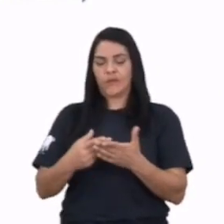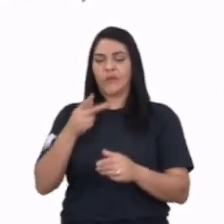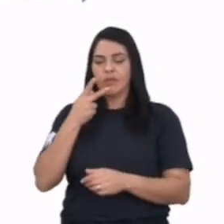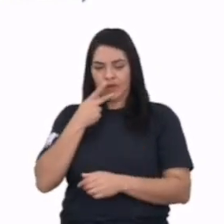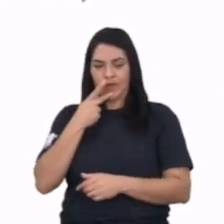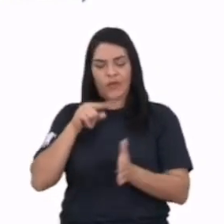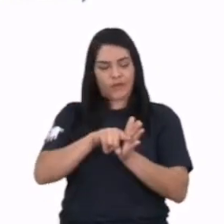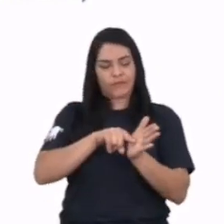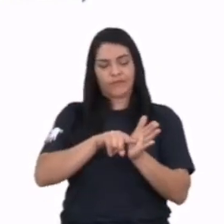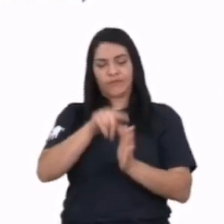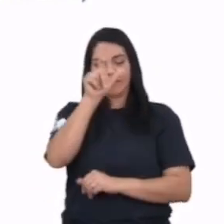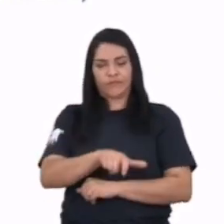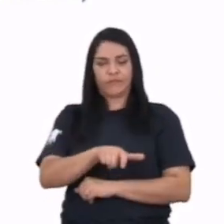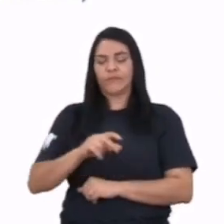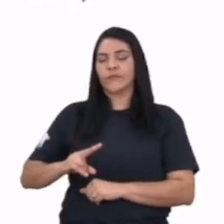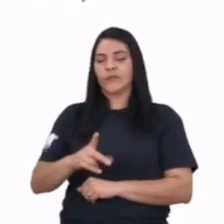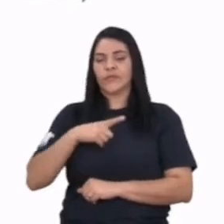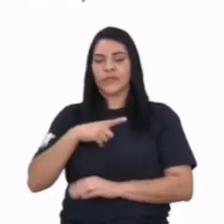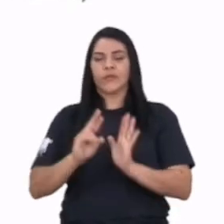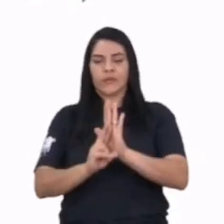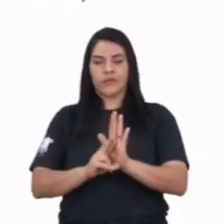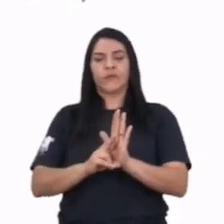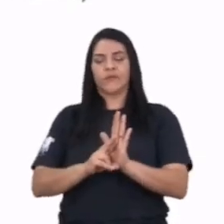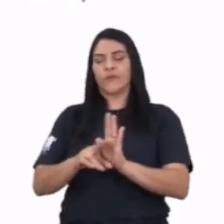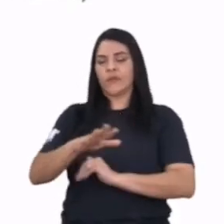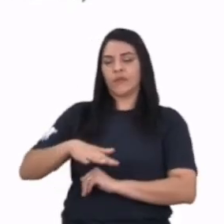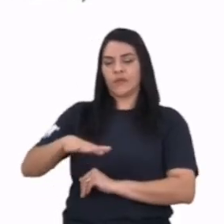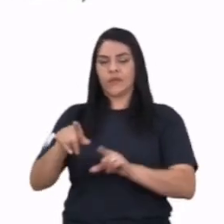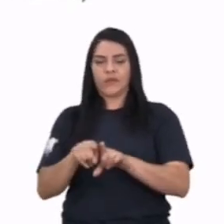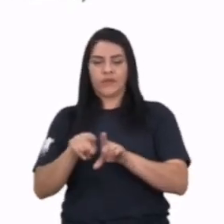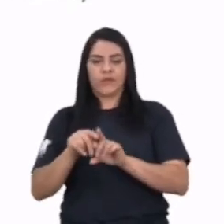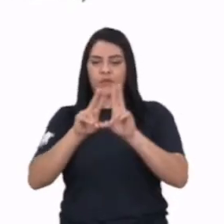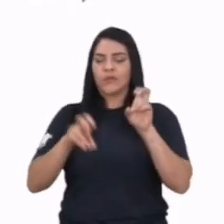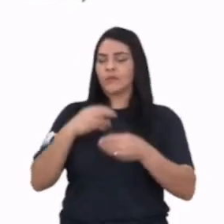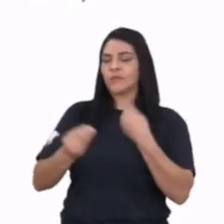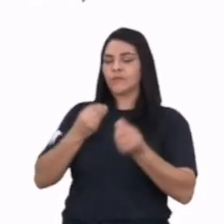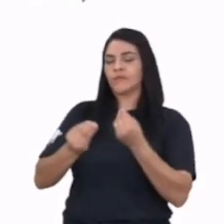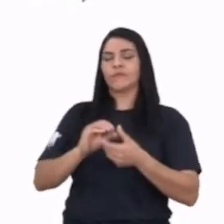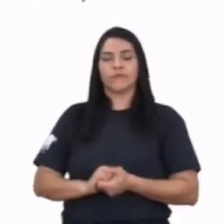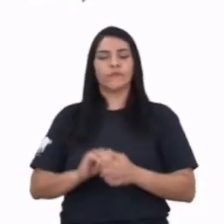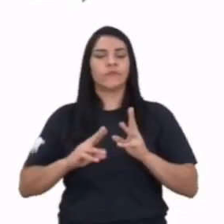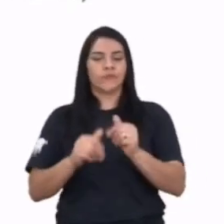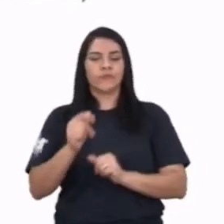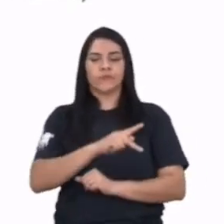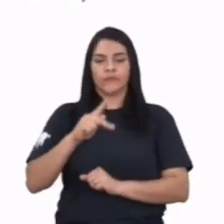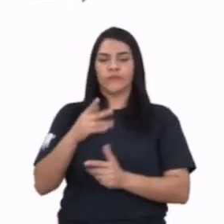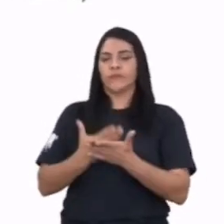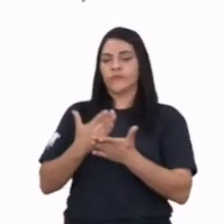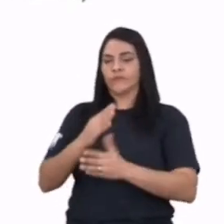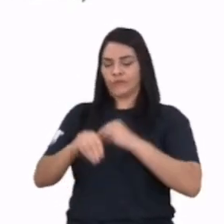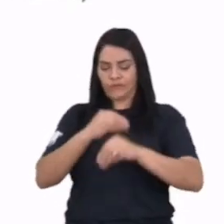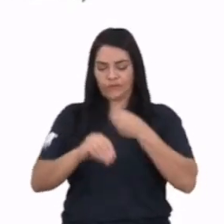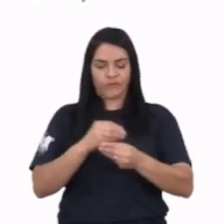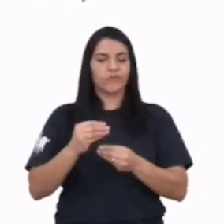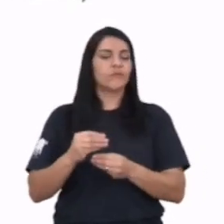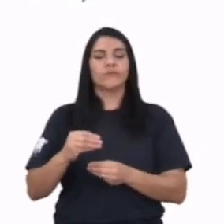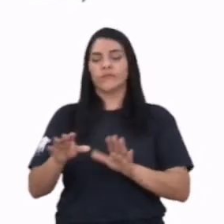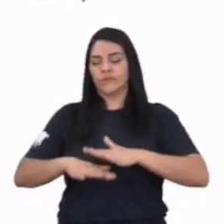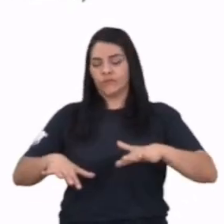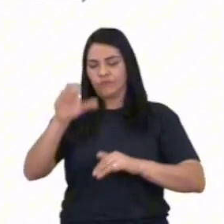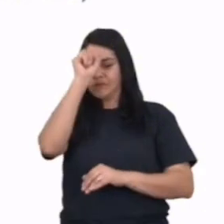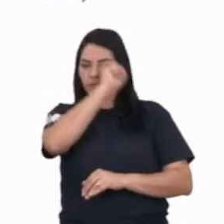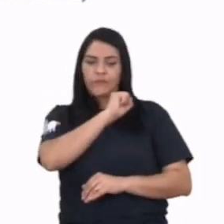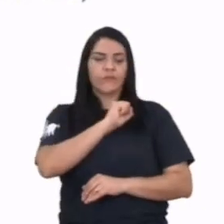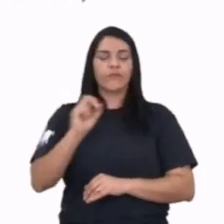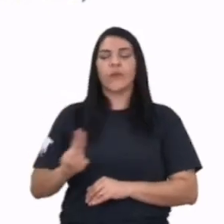Gee, que é um pesquisador estadunidense que acaba sendo uma referência, né, nessa área, um pouquinho sobre como que os professores e os estudantes envolvidos nesse ambiente de aprendizagem